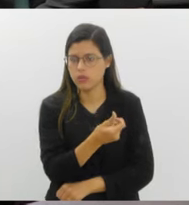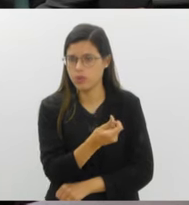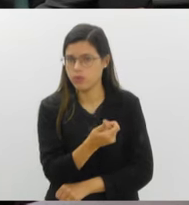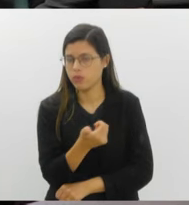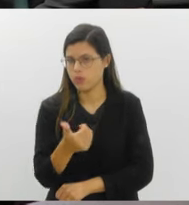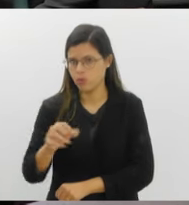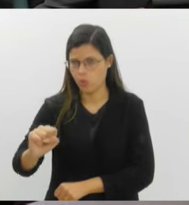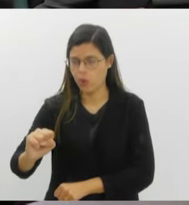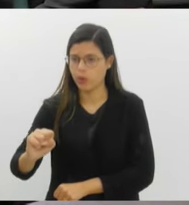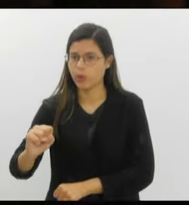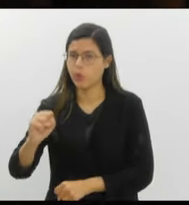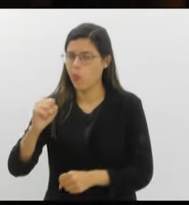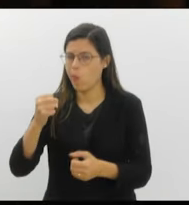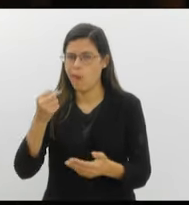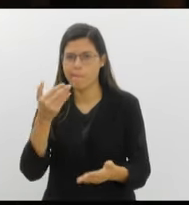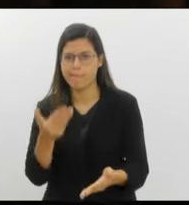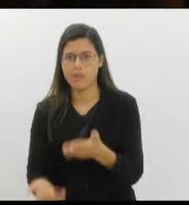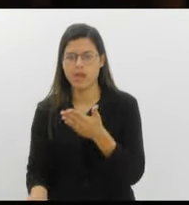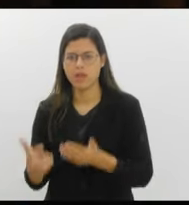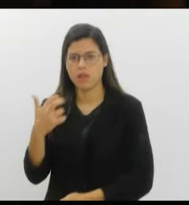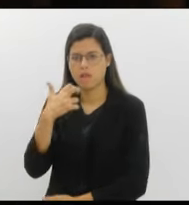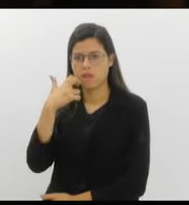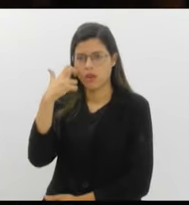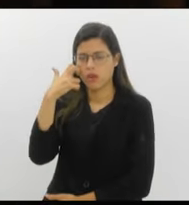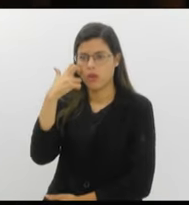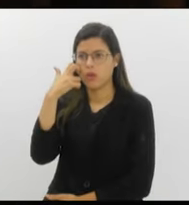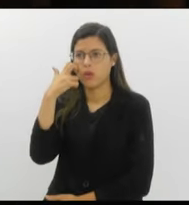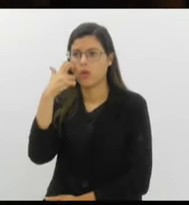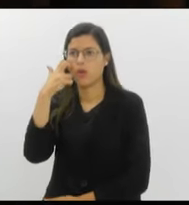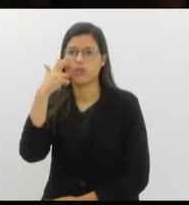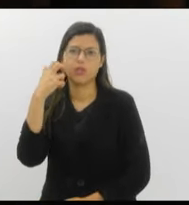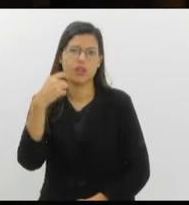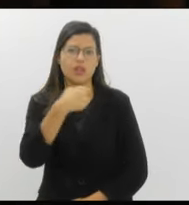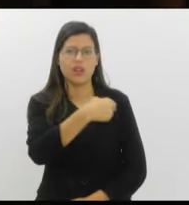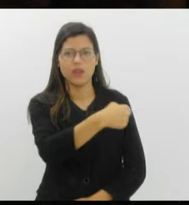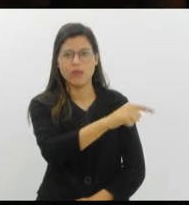que o fez ir para o exílio fingindo que ia trabalhar.